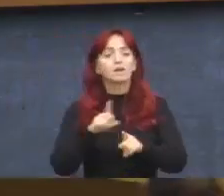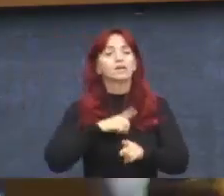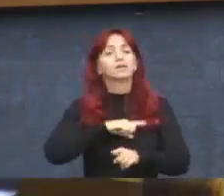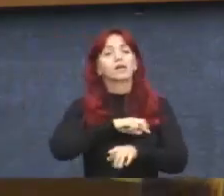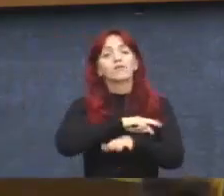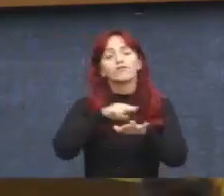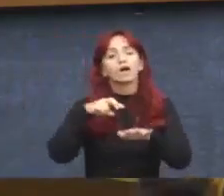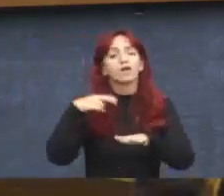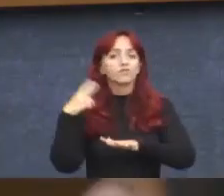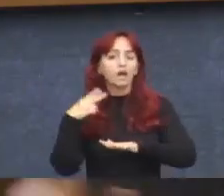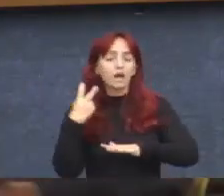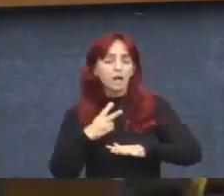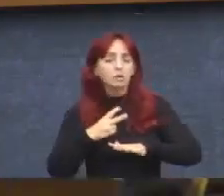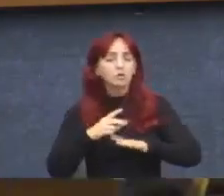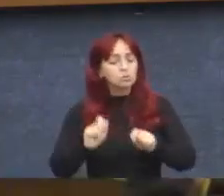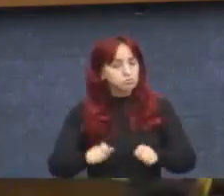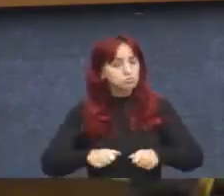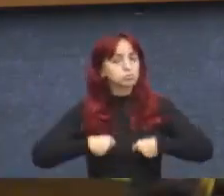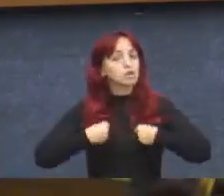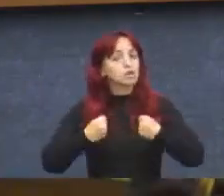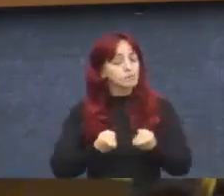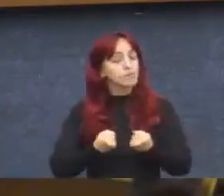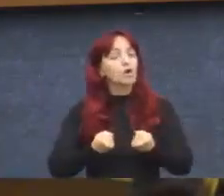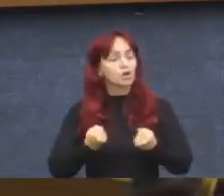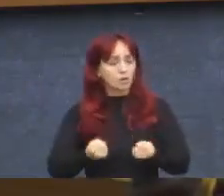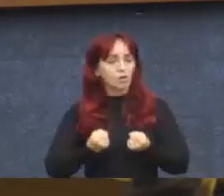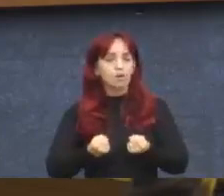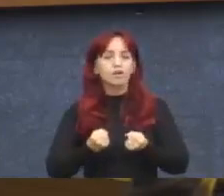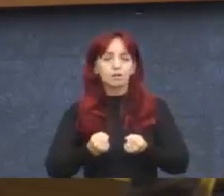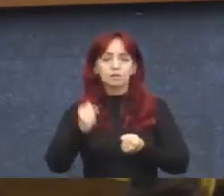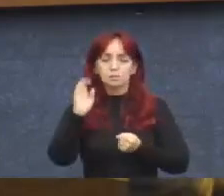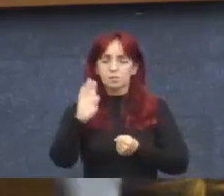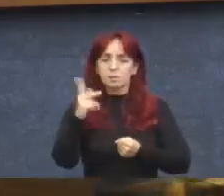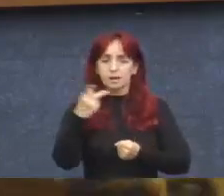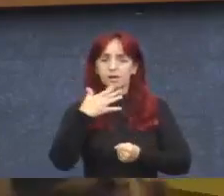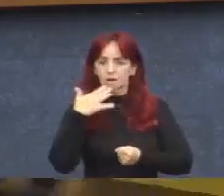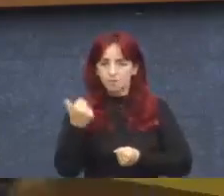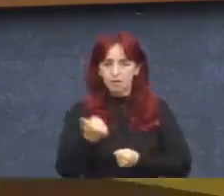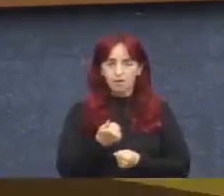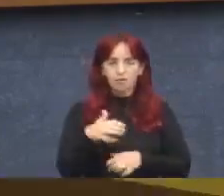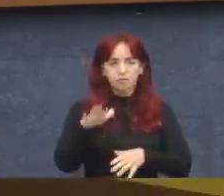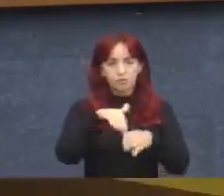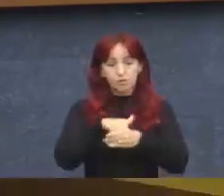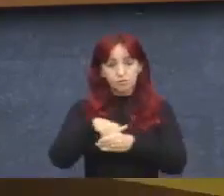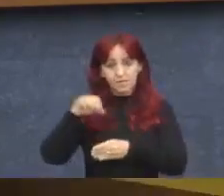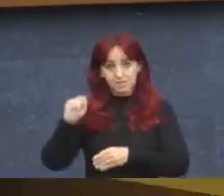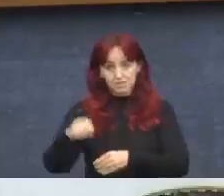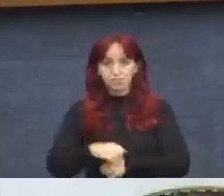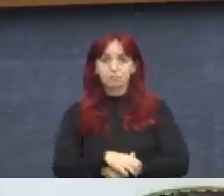inovação e a geração de emprego e de futuro para Belo Horizonte. Vamos votar? Sim.